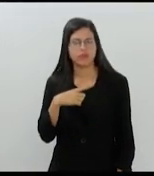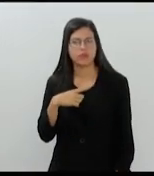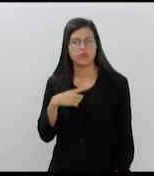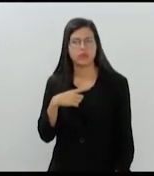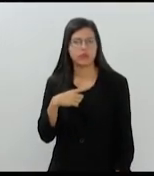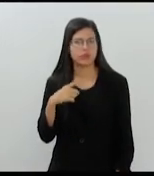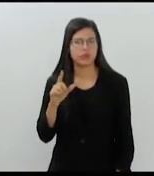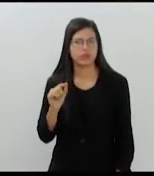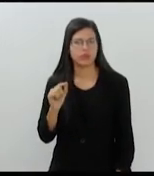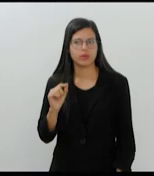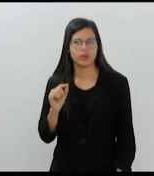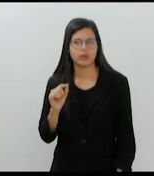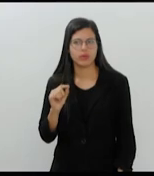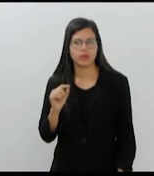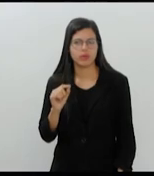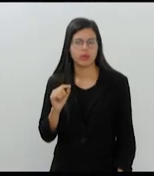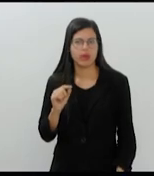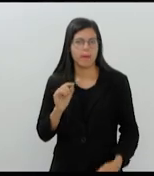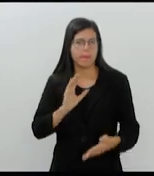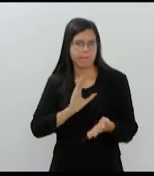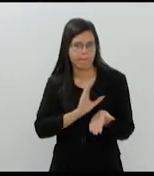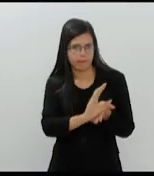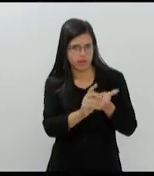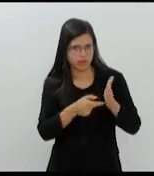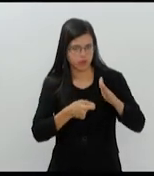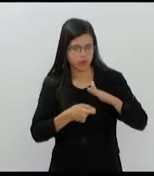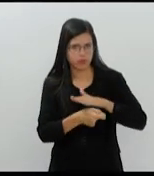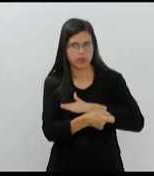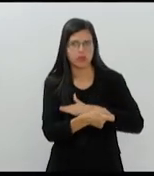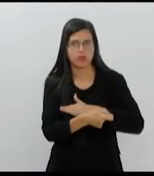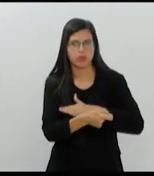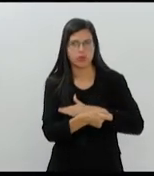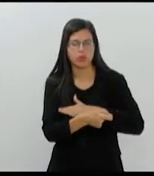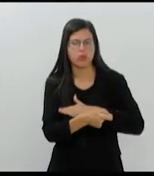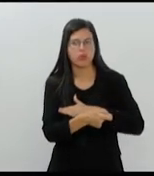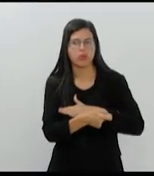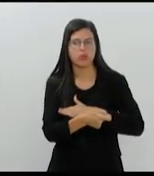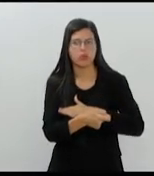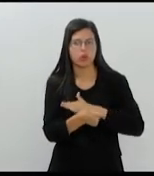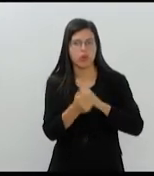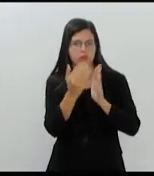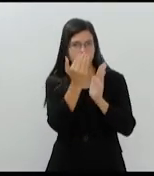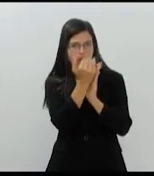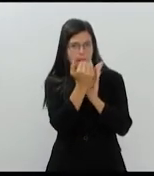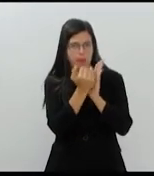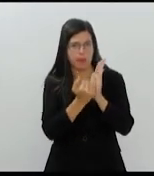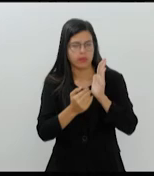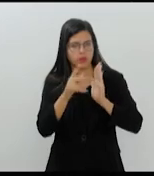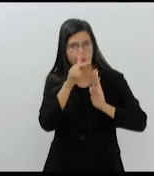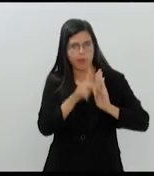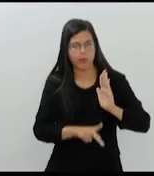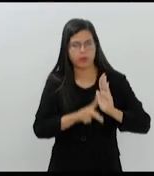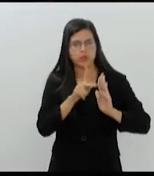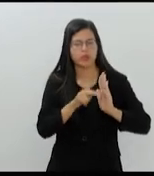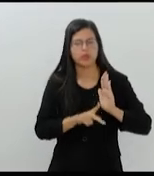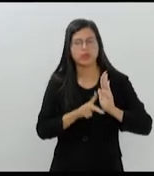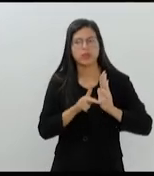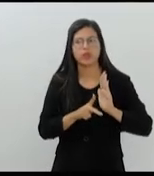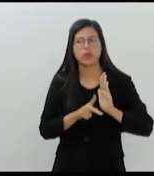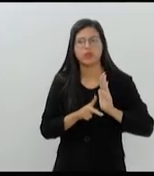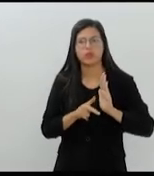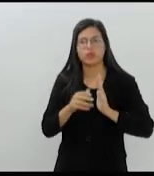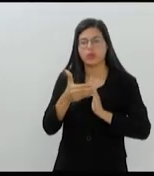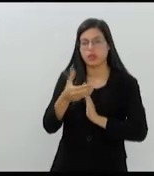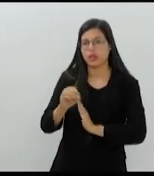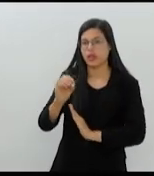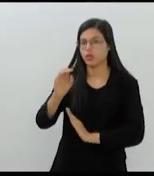o Estado, sei lá, para investimento, definido um elenco de projetos, 10